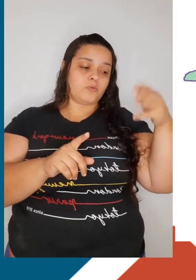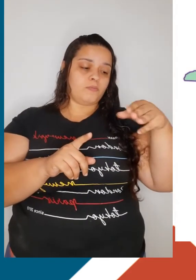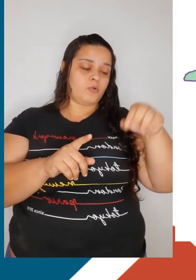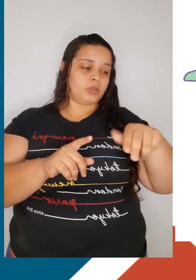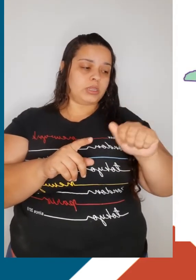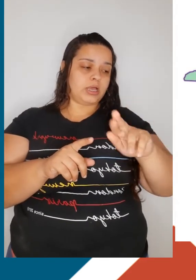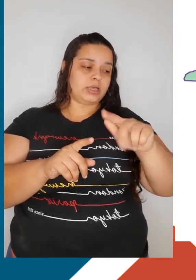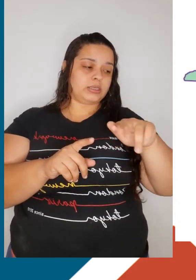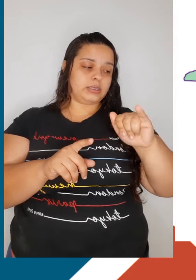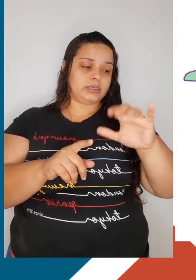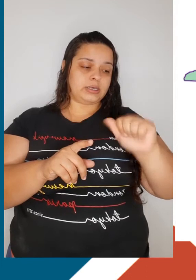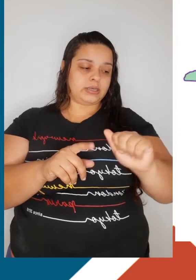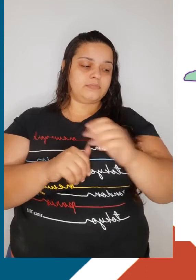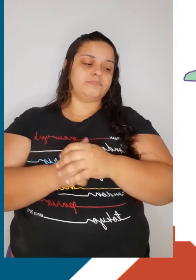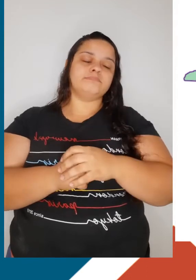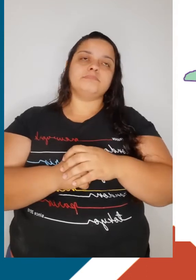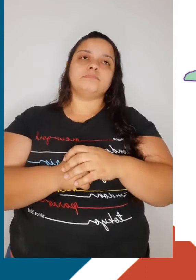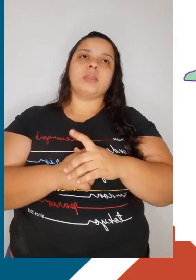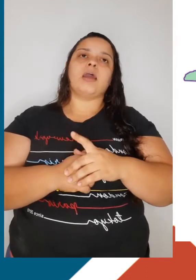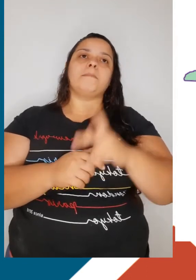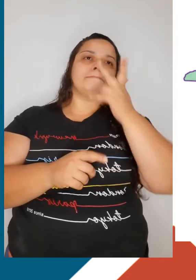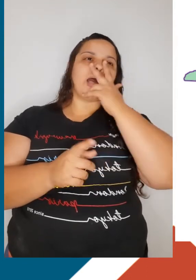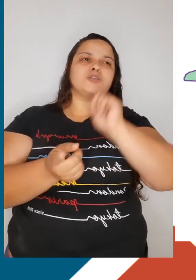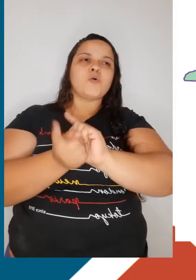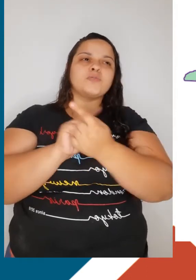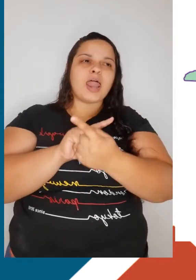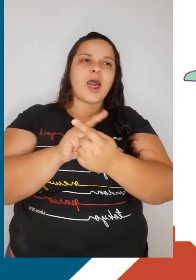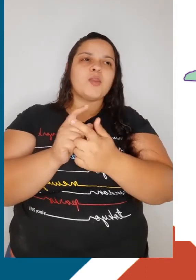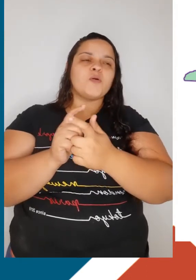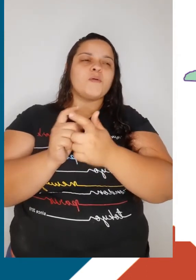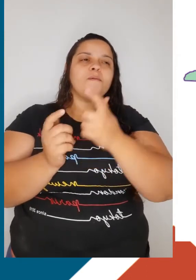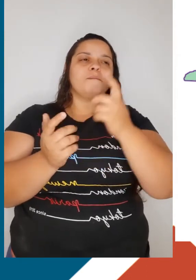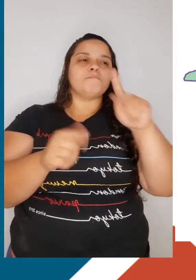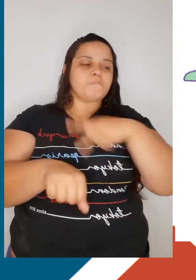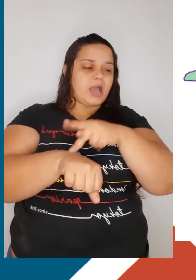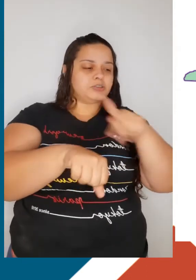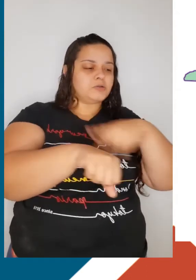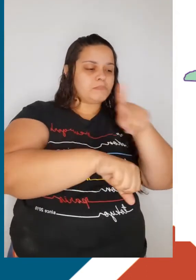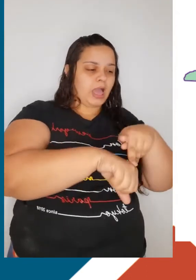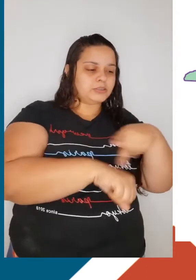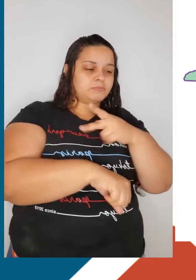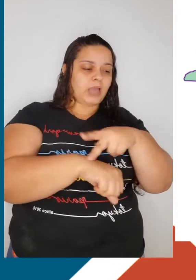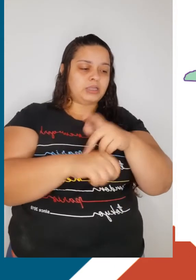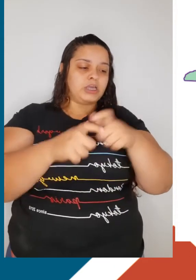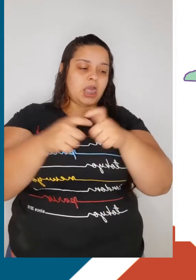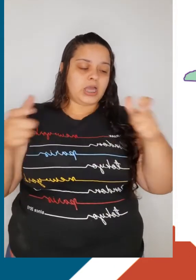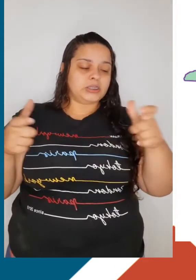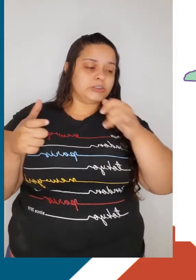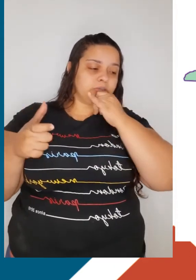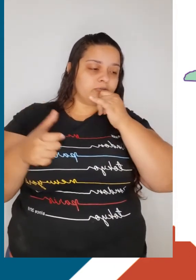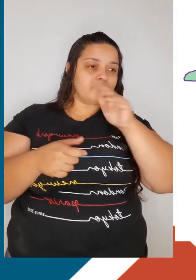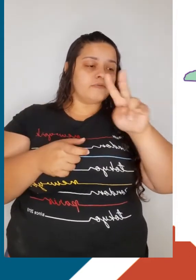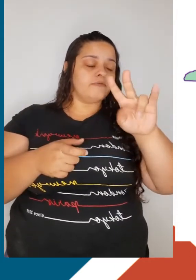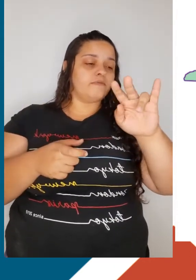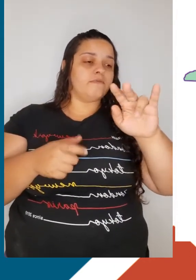solução monárquica. Processo contrário ao da grande maioria dos países vizinhos da América Espanhola, onde as grandes regiões